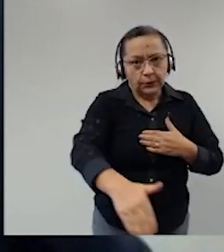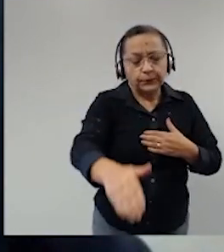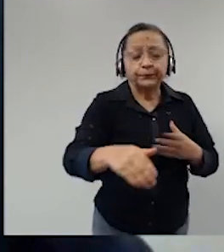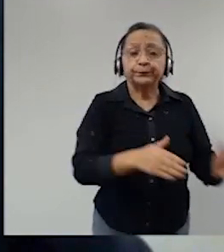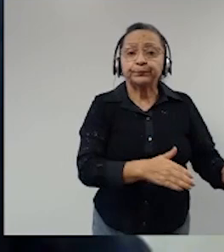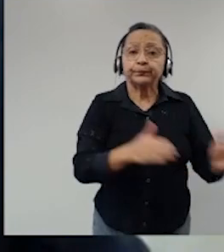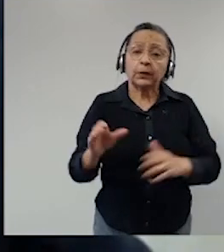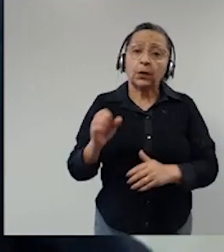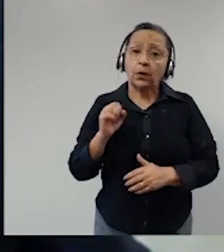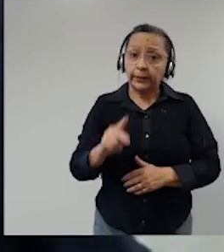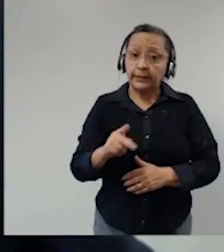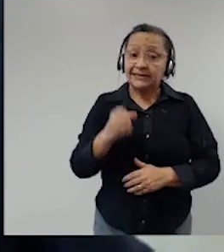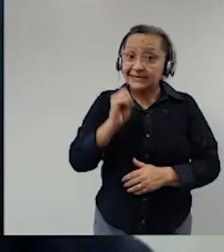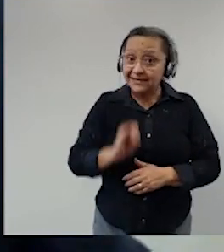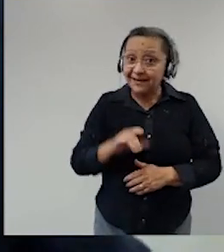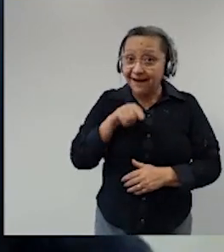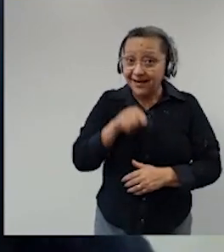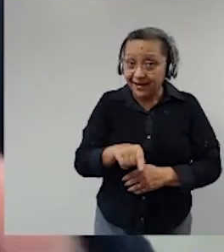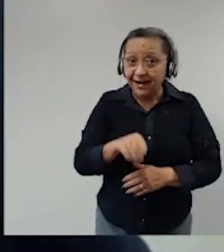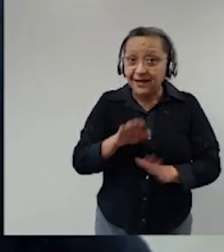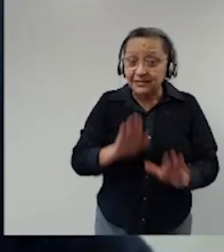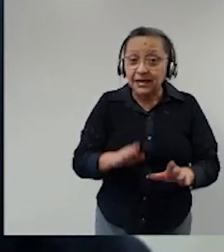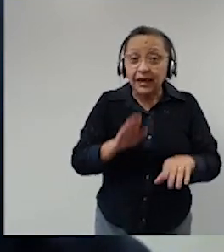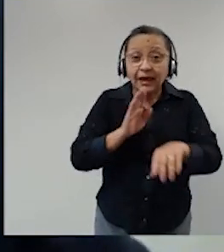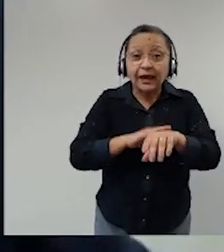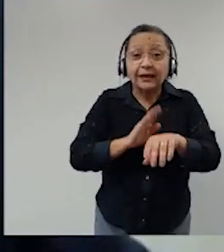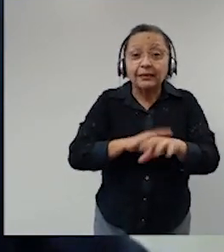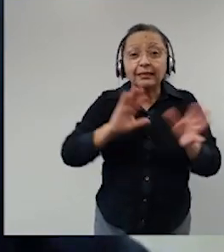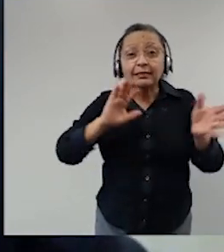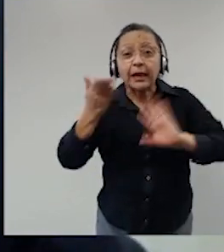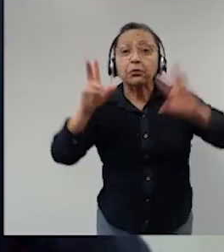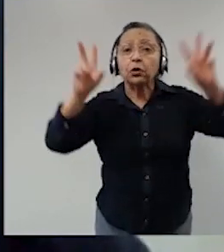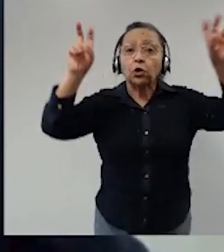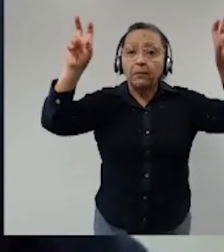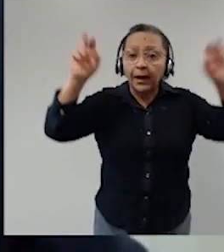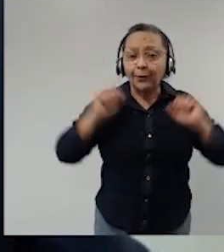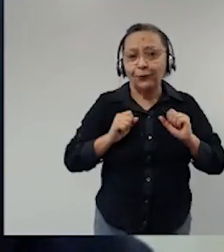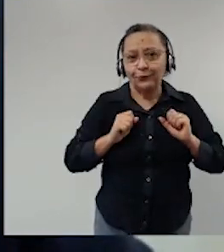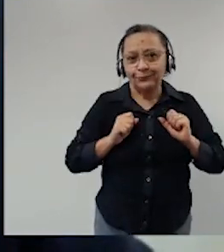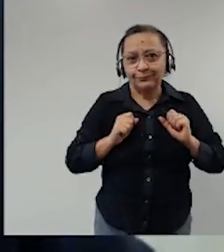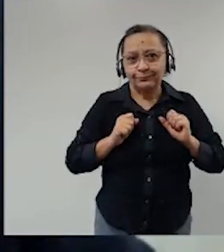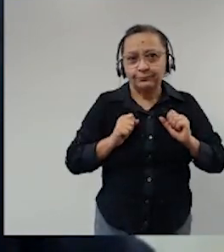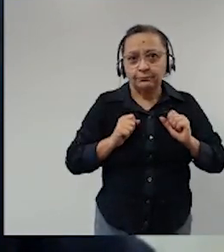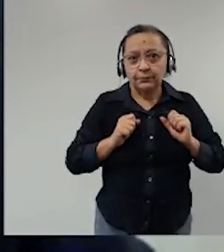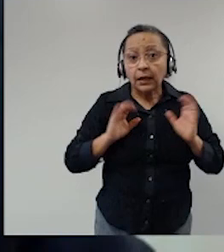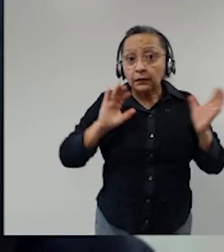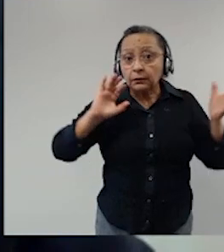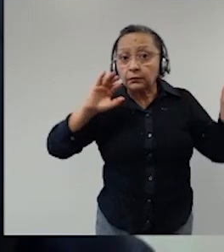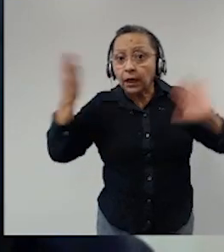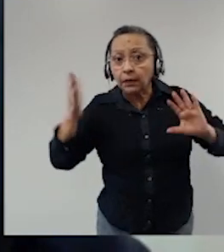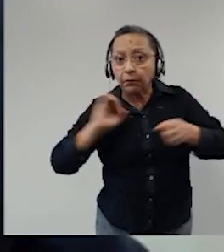Pois bem, se é assim em tempos de normalidade, em tempos de pandemia, o acesso à informação como